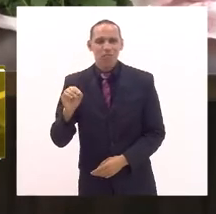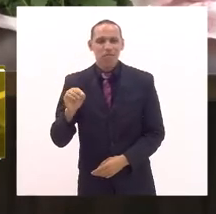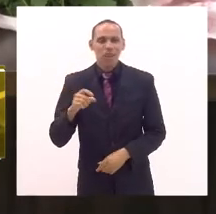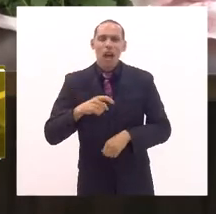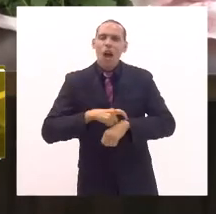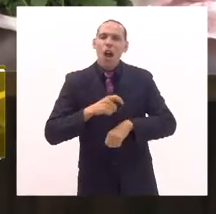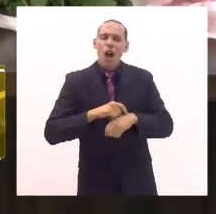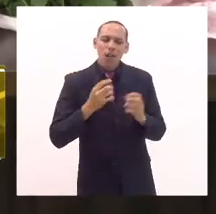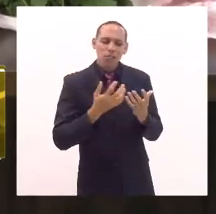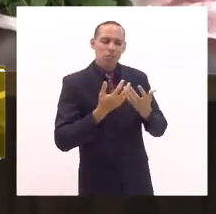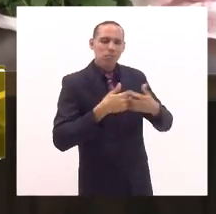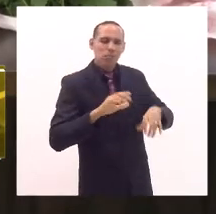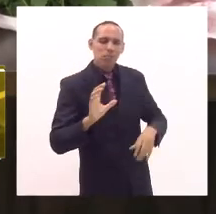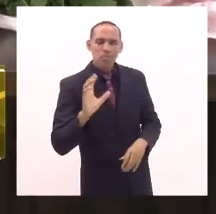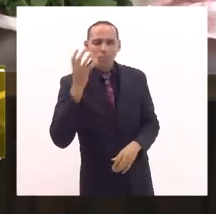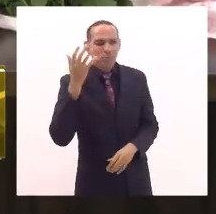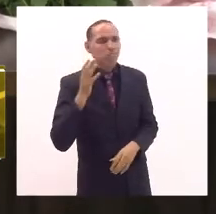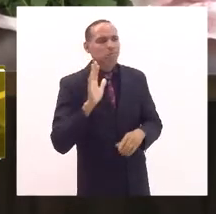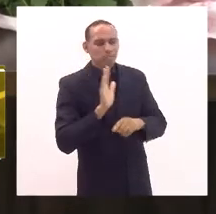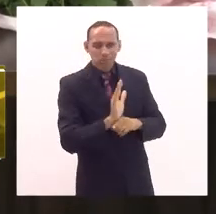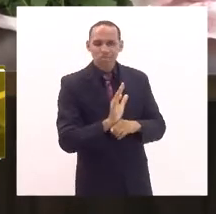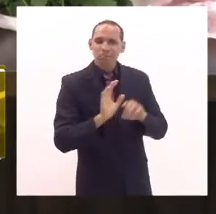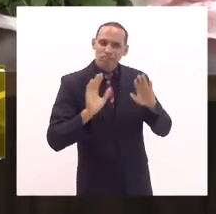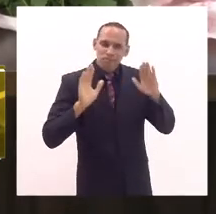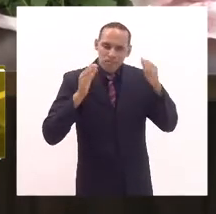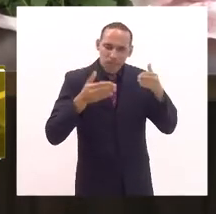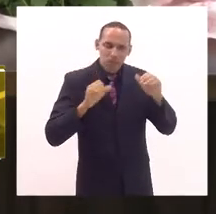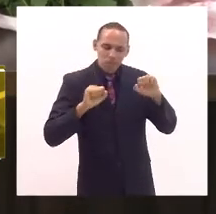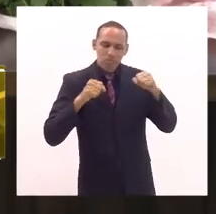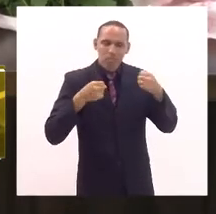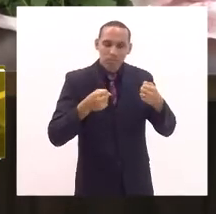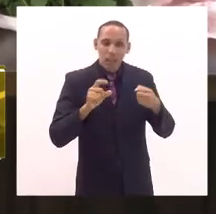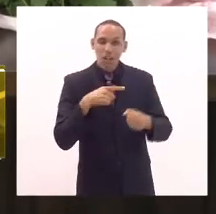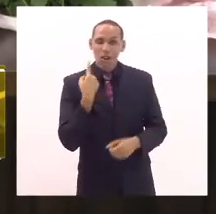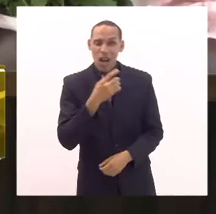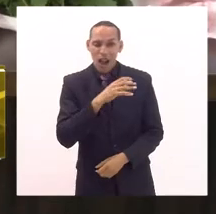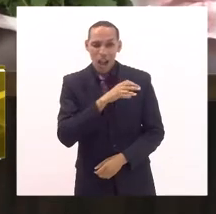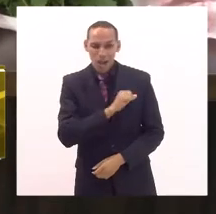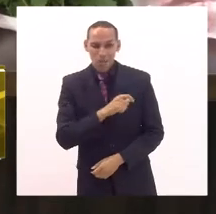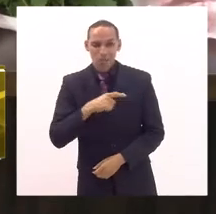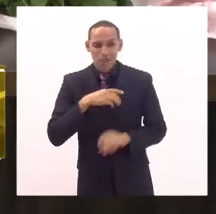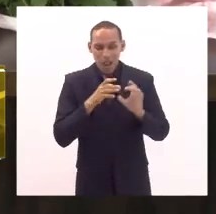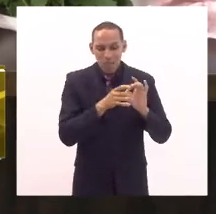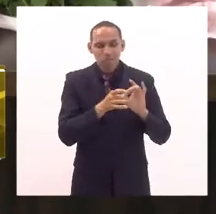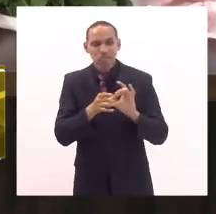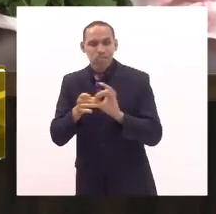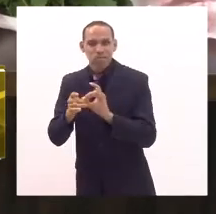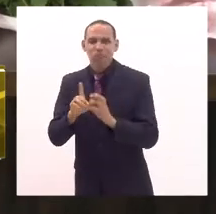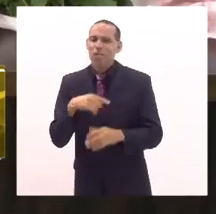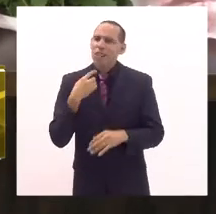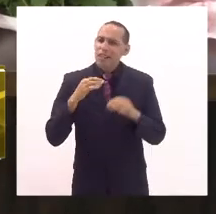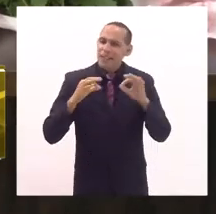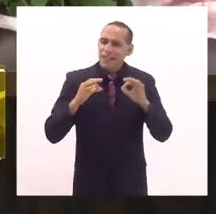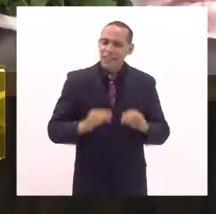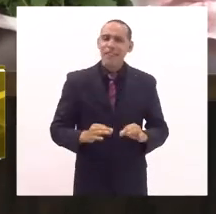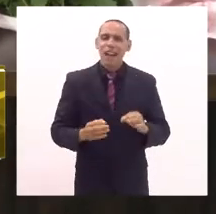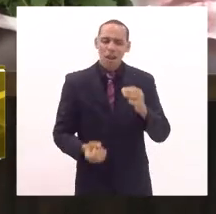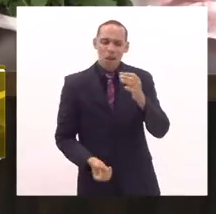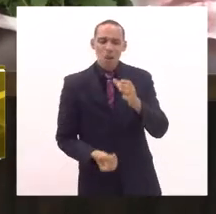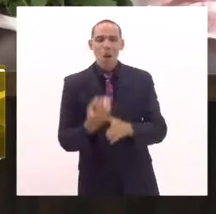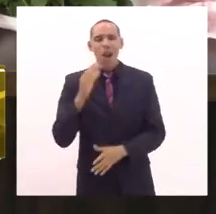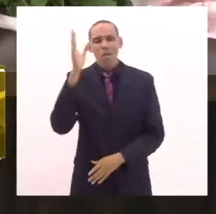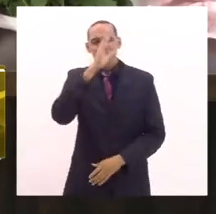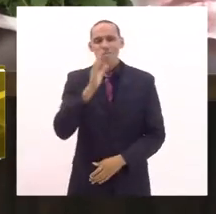momento tão difícil. E é o que eu falo sempre, se nós tivermos amor, união, eu tenho certeza que nós vamos construir um